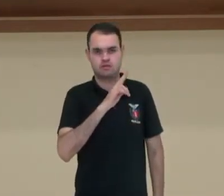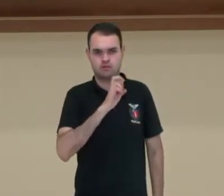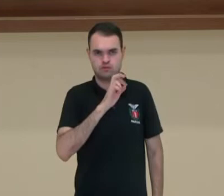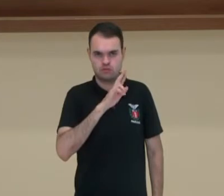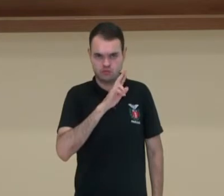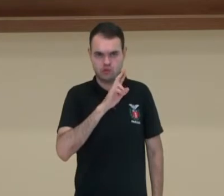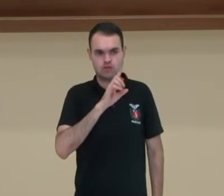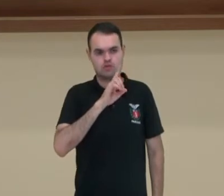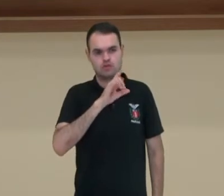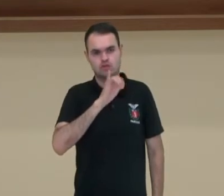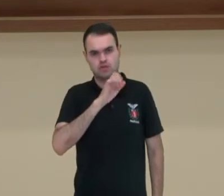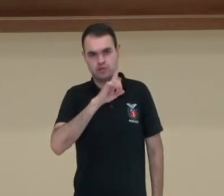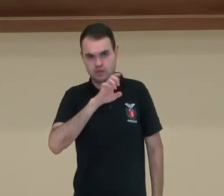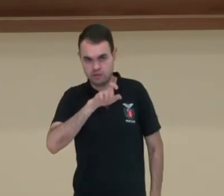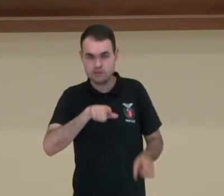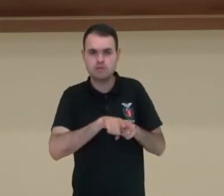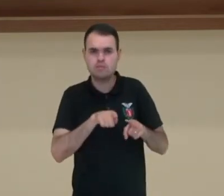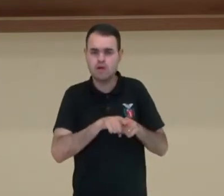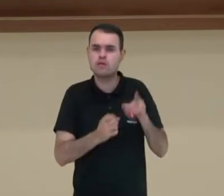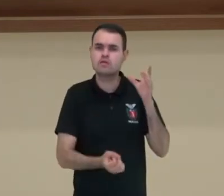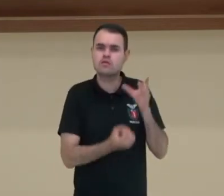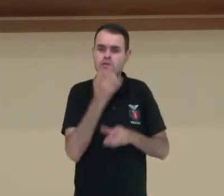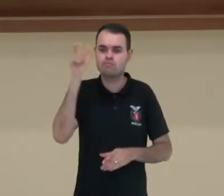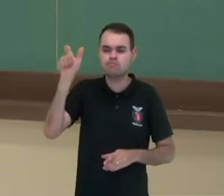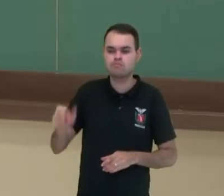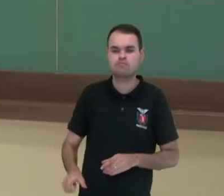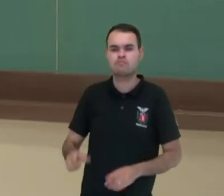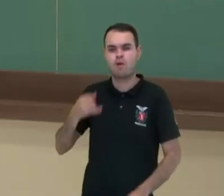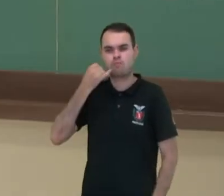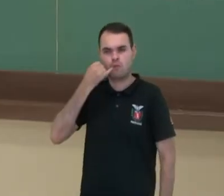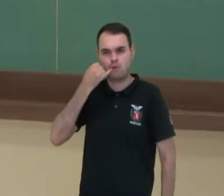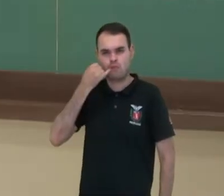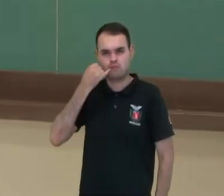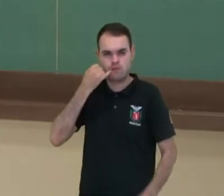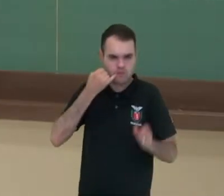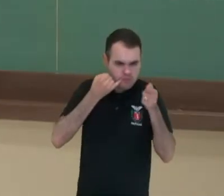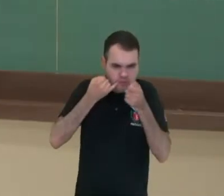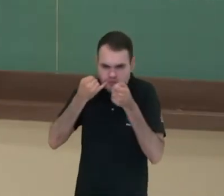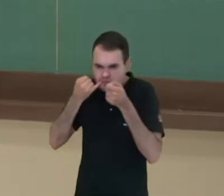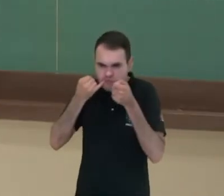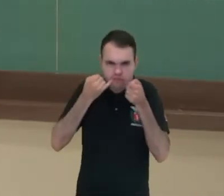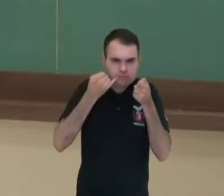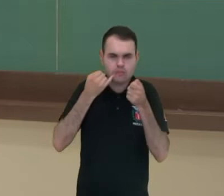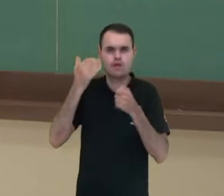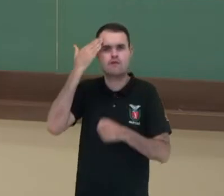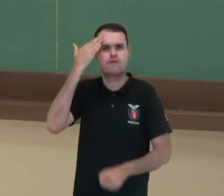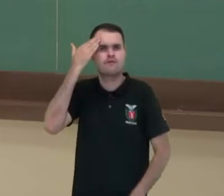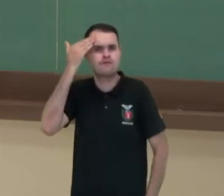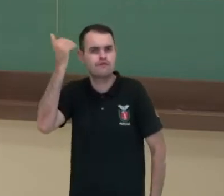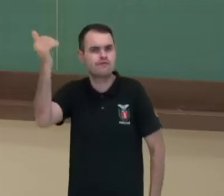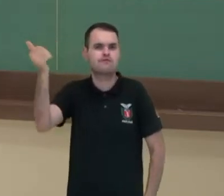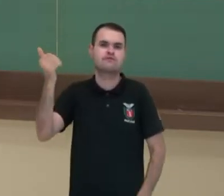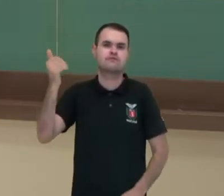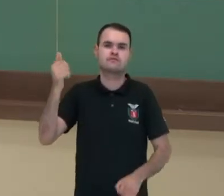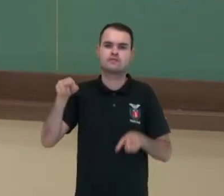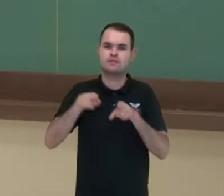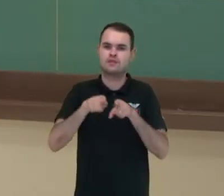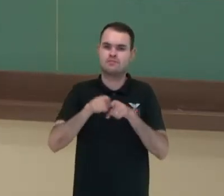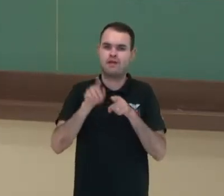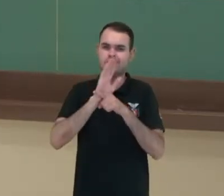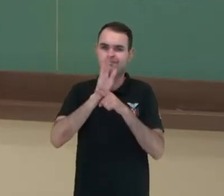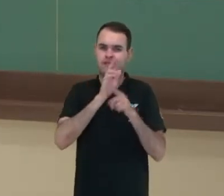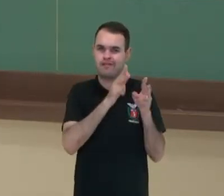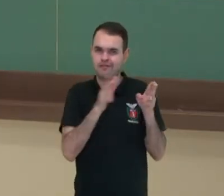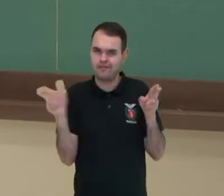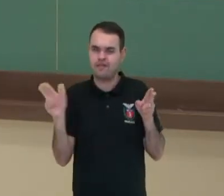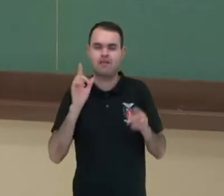né? E Arthur, quando criou o Sherlock Holmes, que é tema aí de vários filmes, inclusive, seriados, é